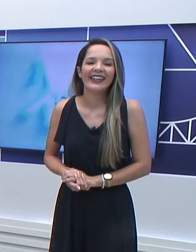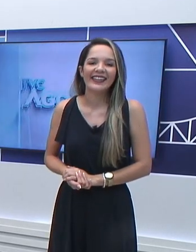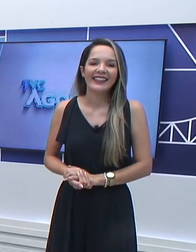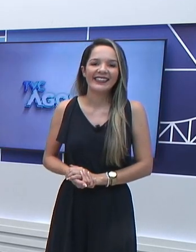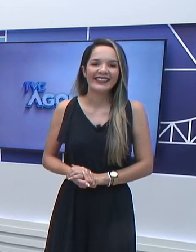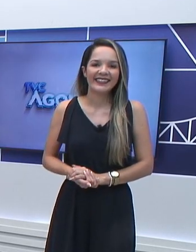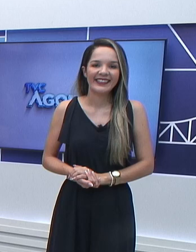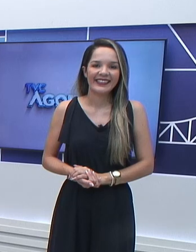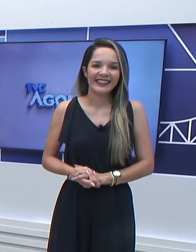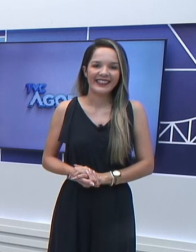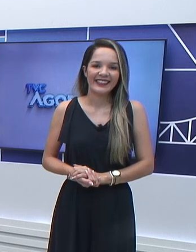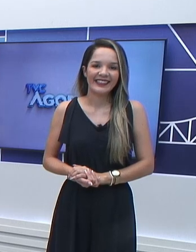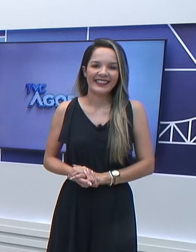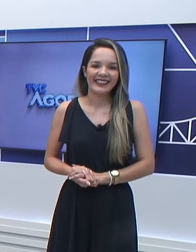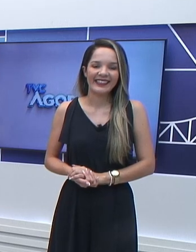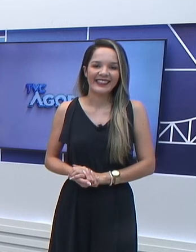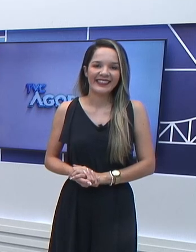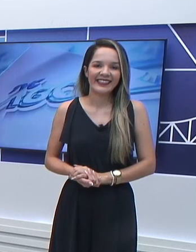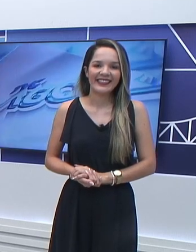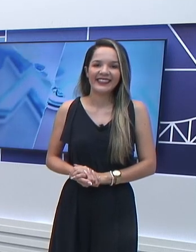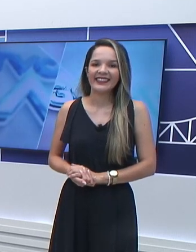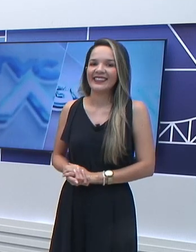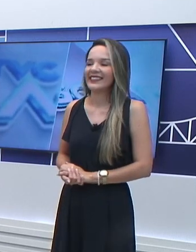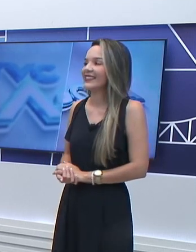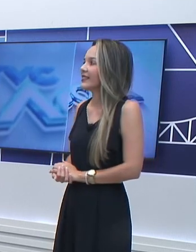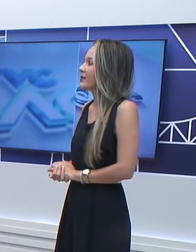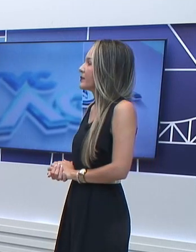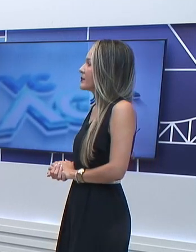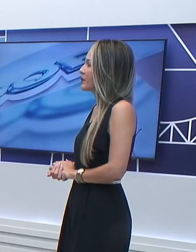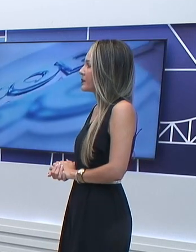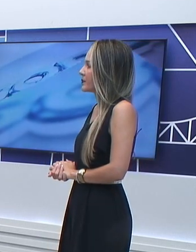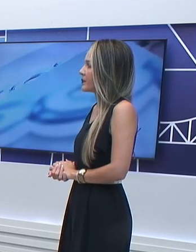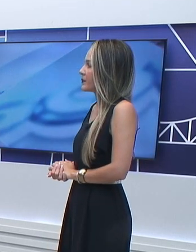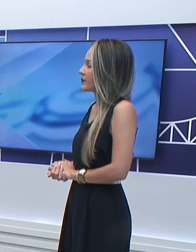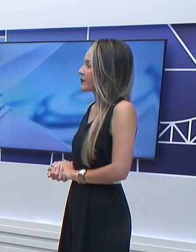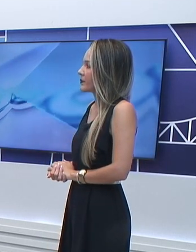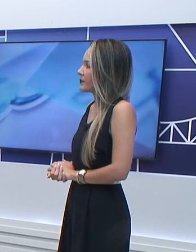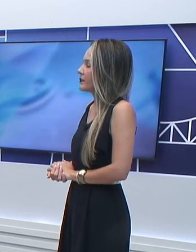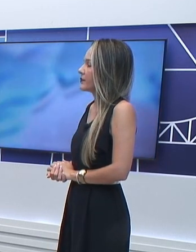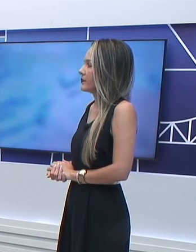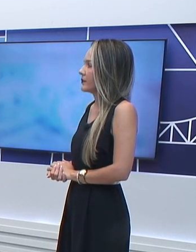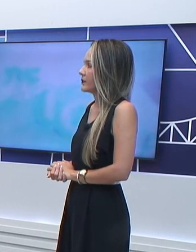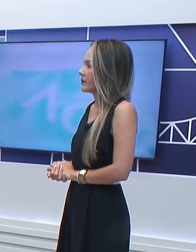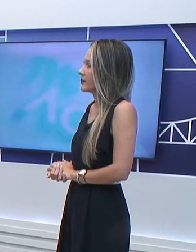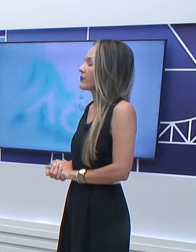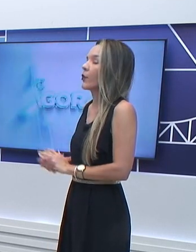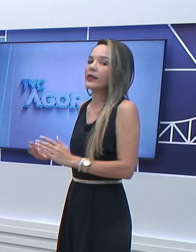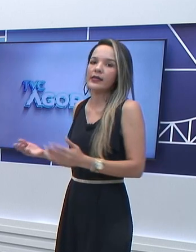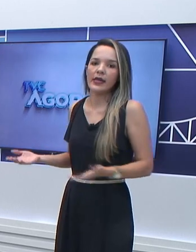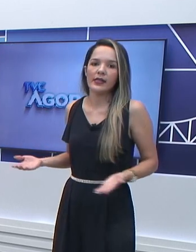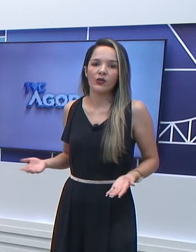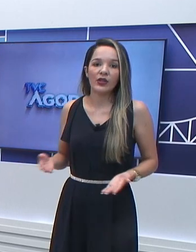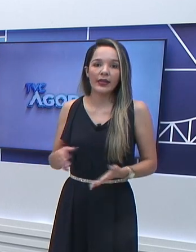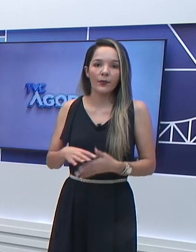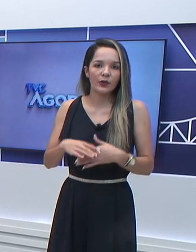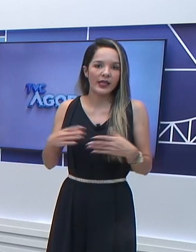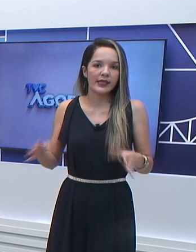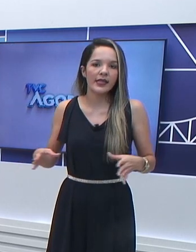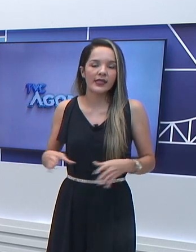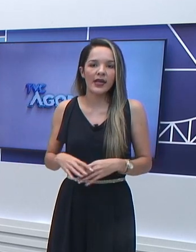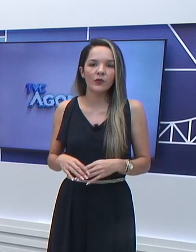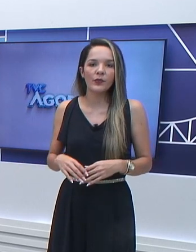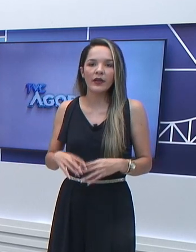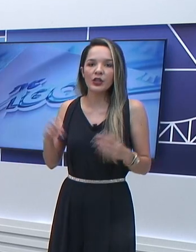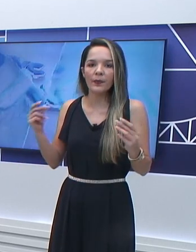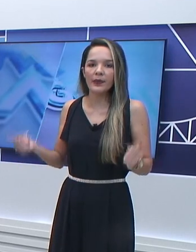Ó, no estalar de dedos, já estamos se aproximando de mais um outro final de semana. Pois é, daqui a pouco já é